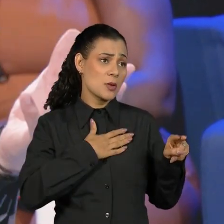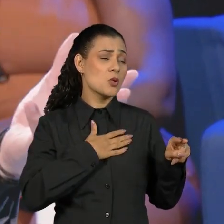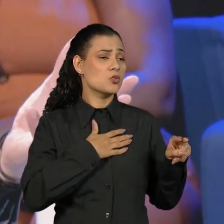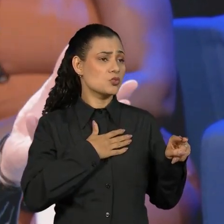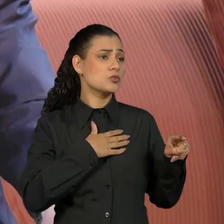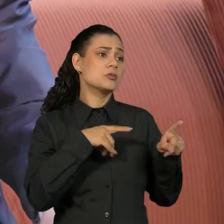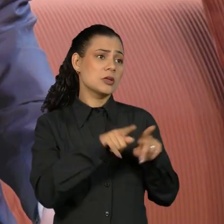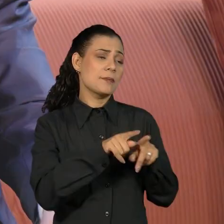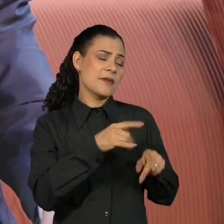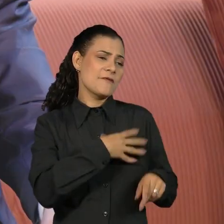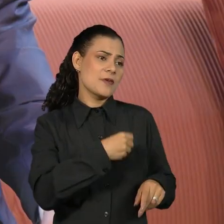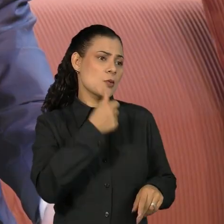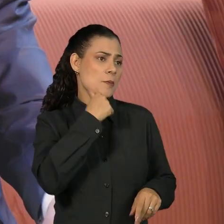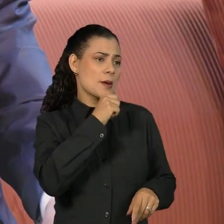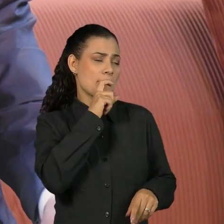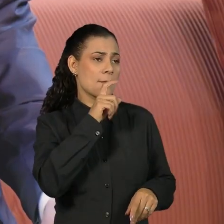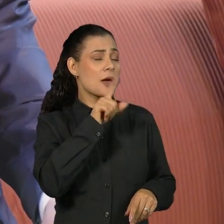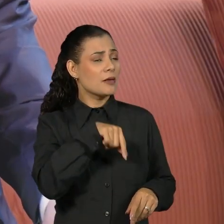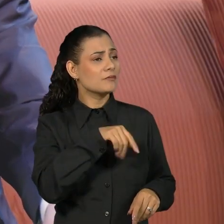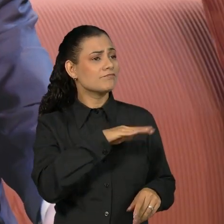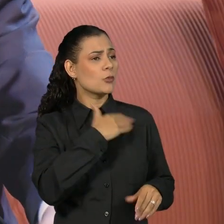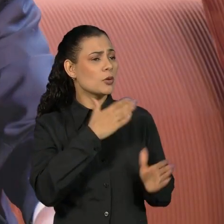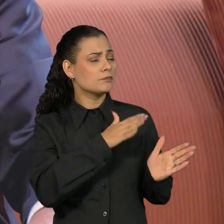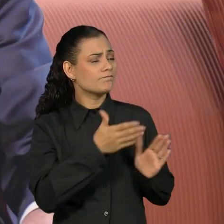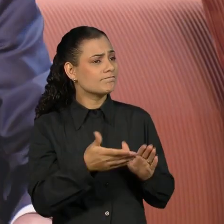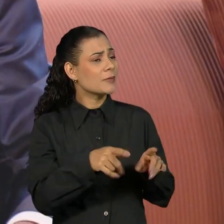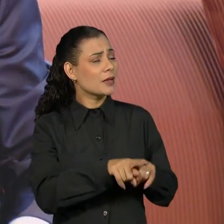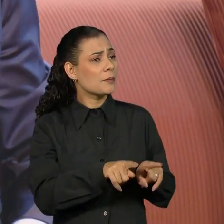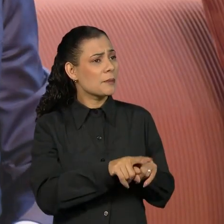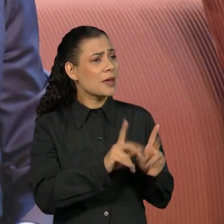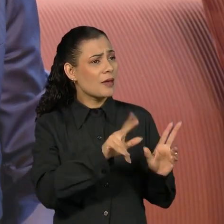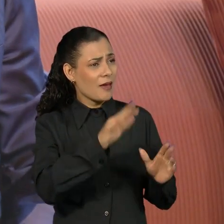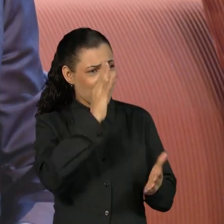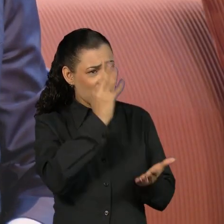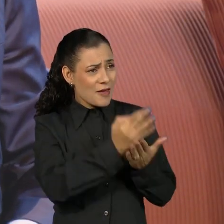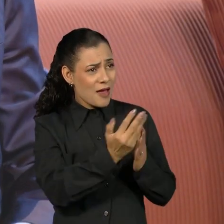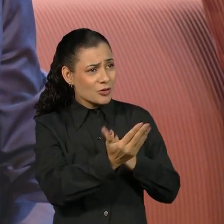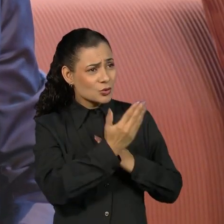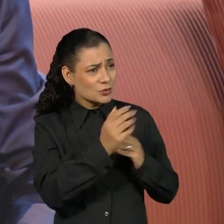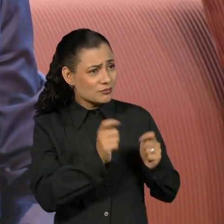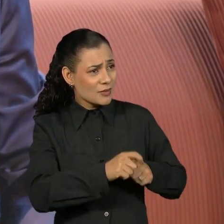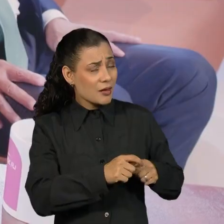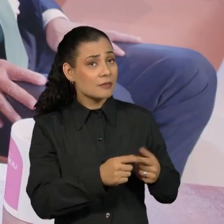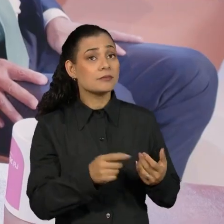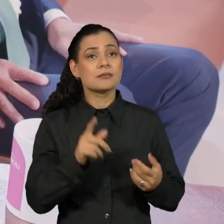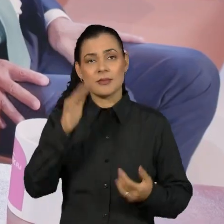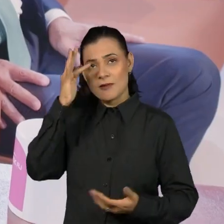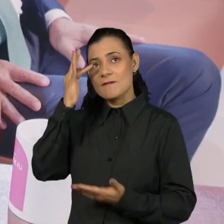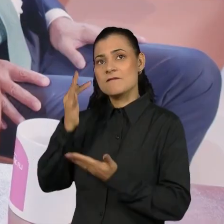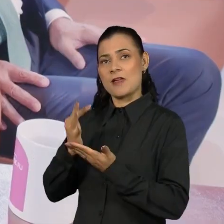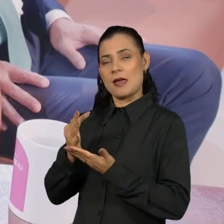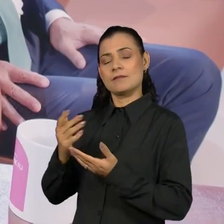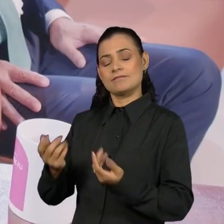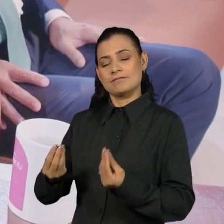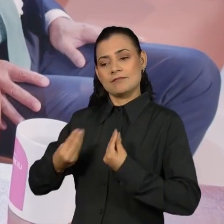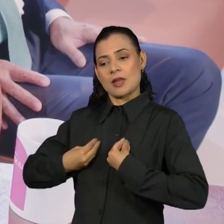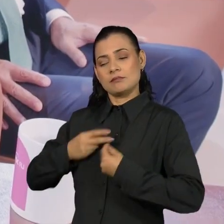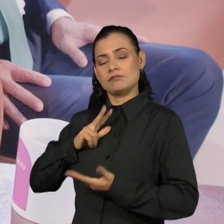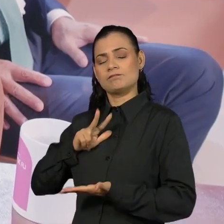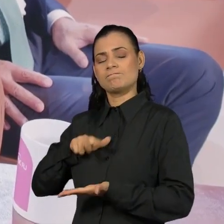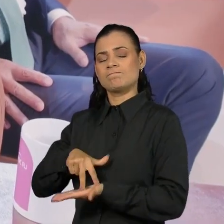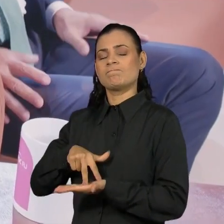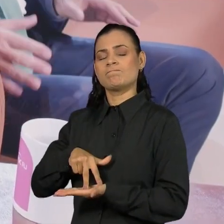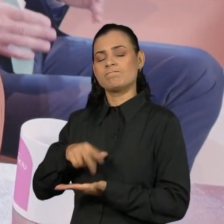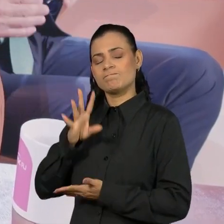toda despedida é difícil. A fé ajuda. É o que nos sustenta, né? Porque,